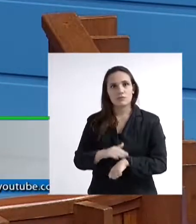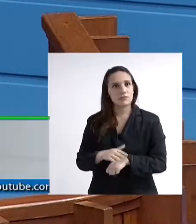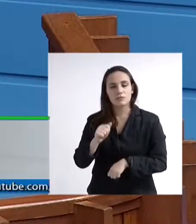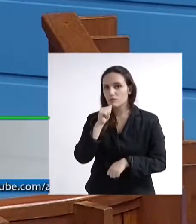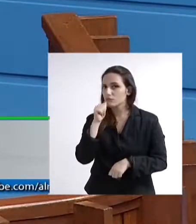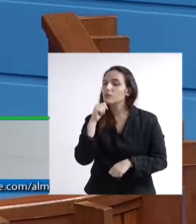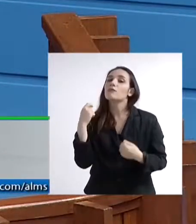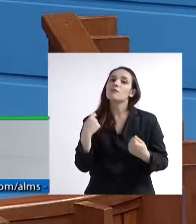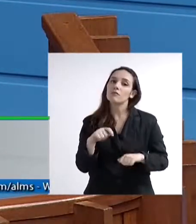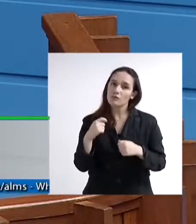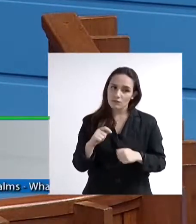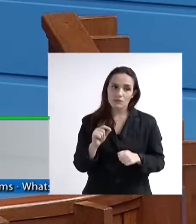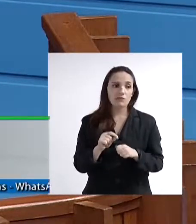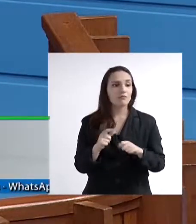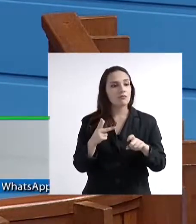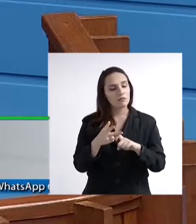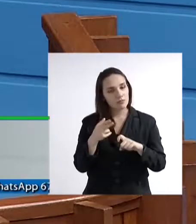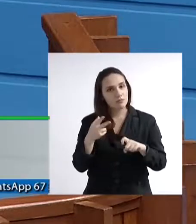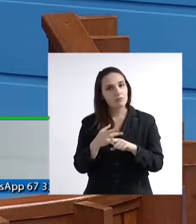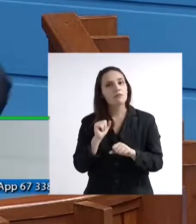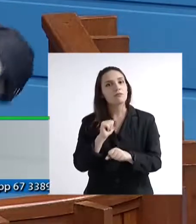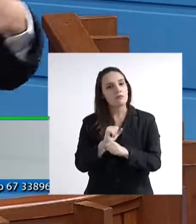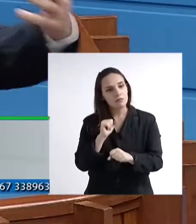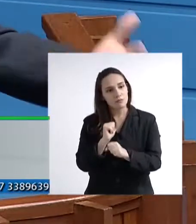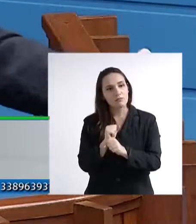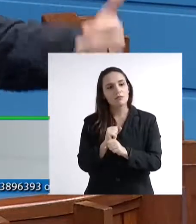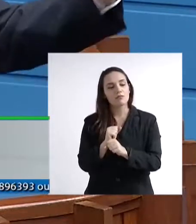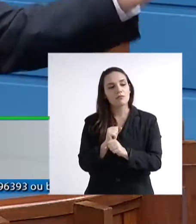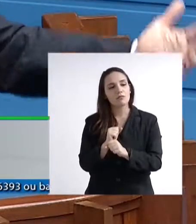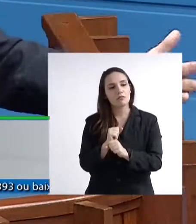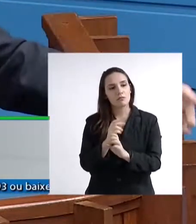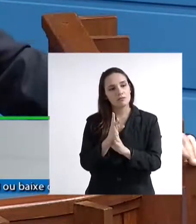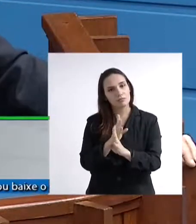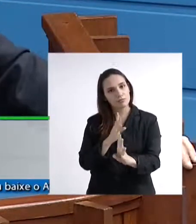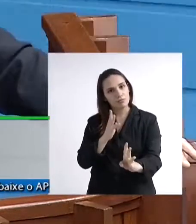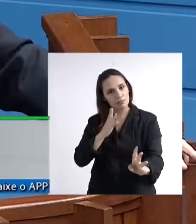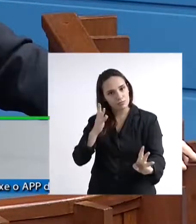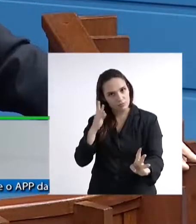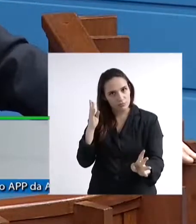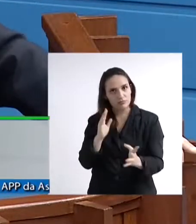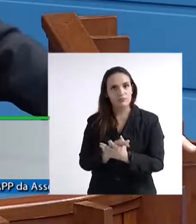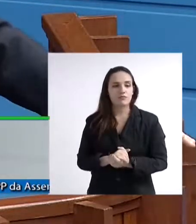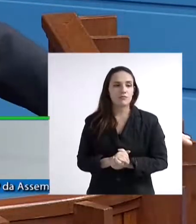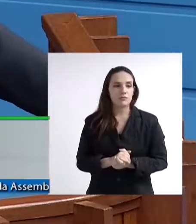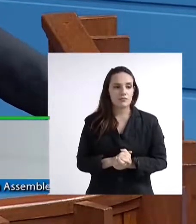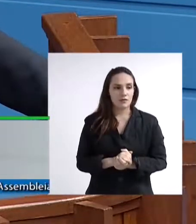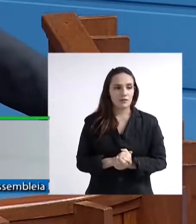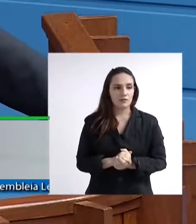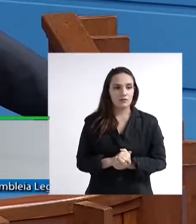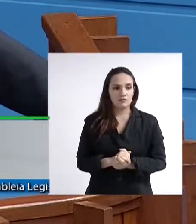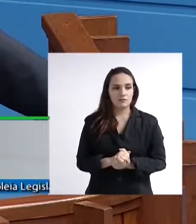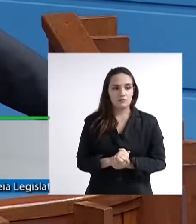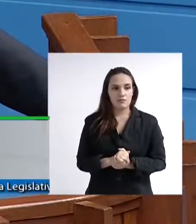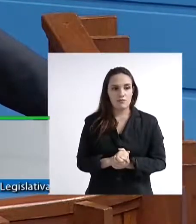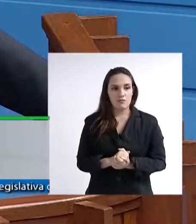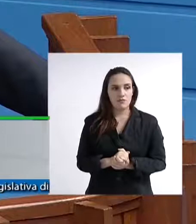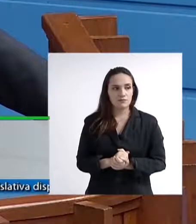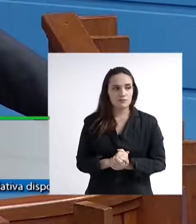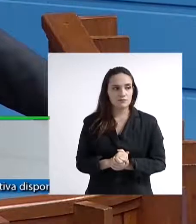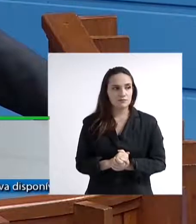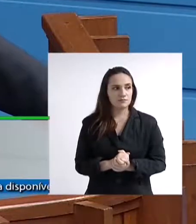de pacientes que estão aguardando para realizarem cirurgias